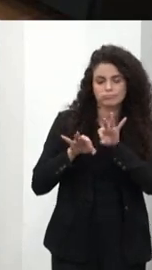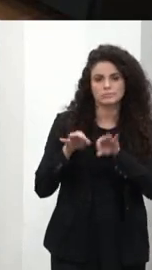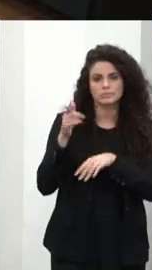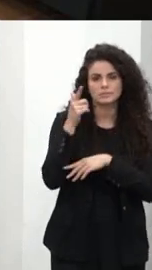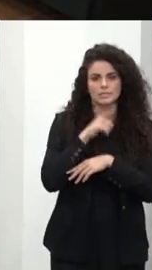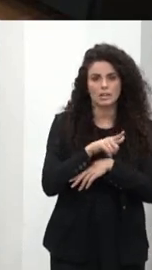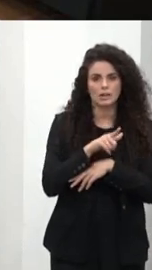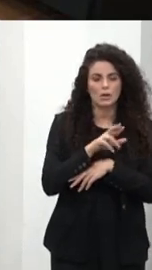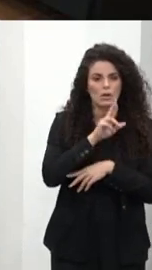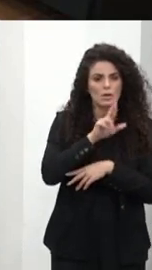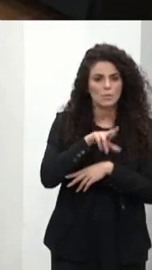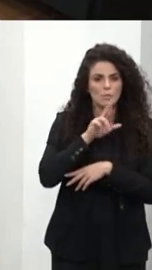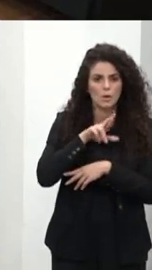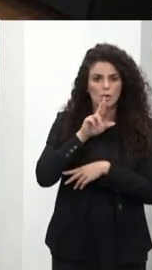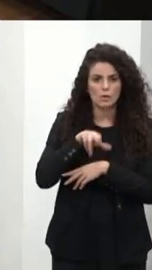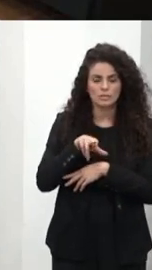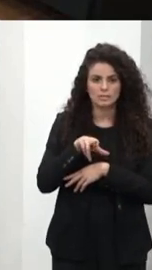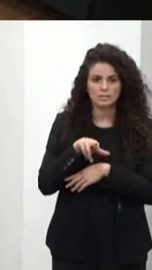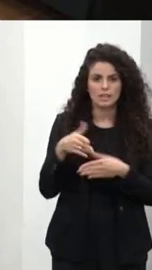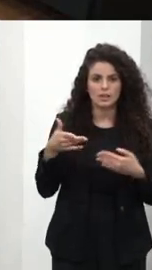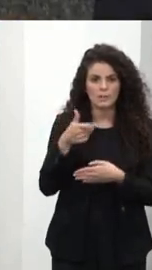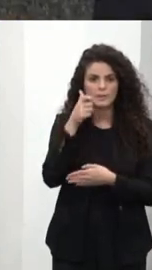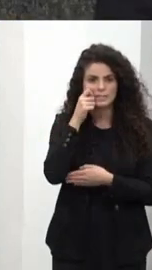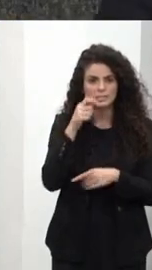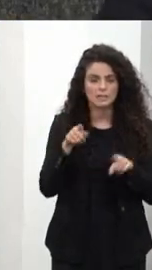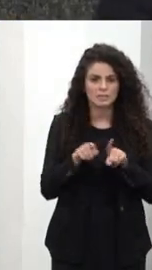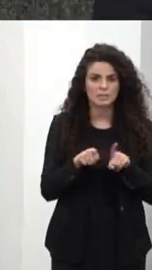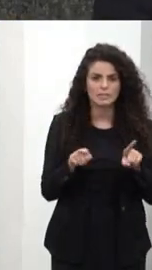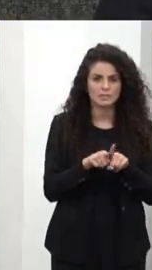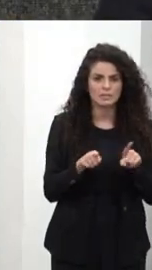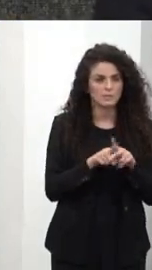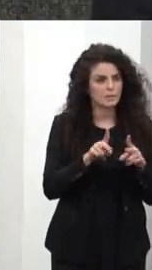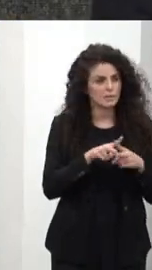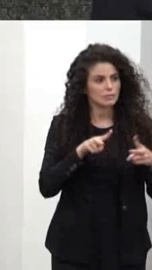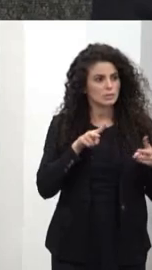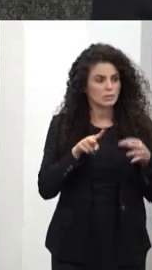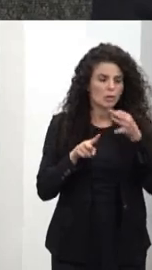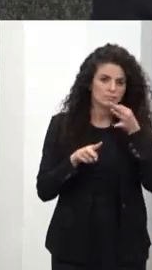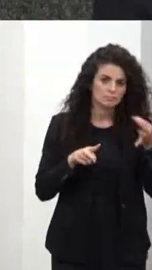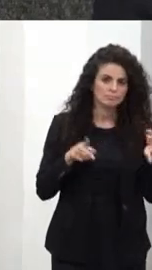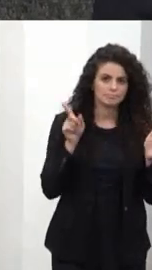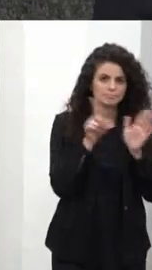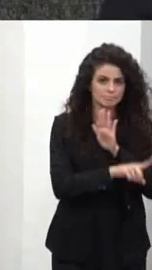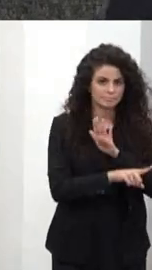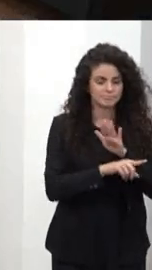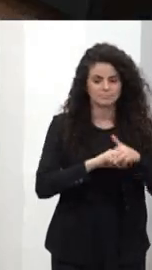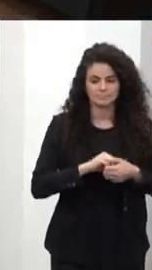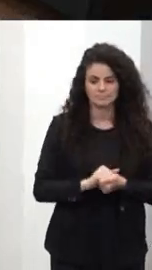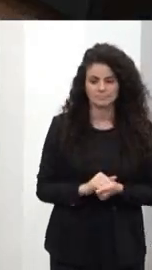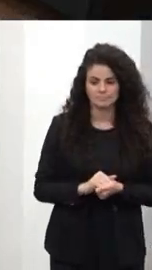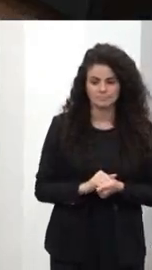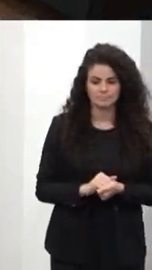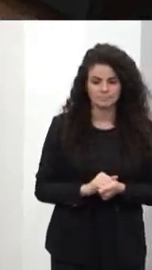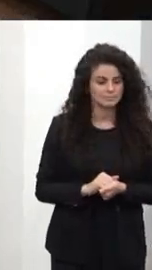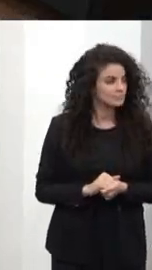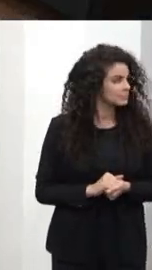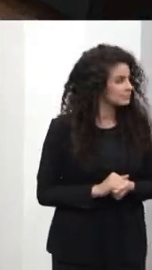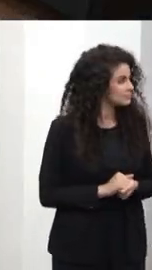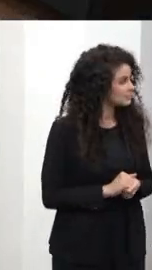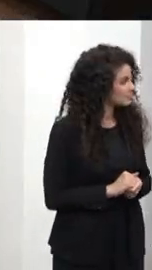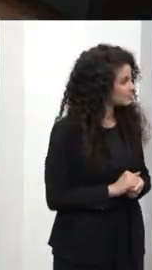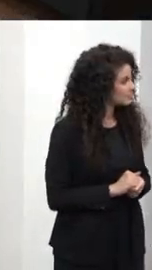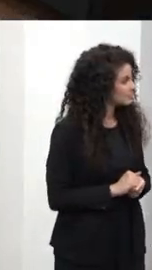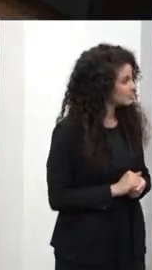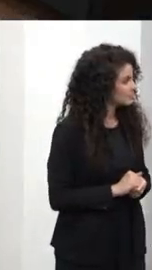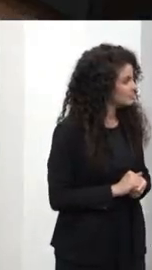rodada das contribuições virtuais que apareceram ali também pelo YouTube por favor que primeiro pode ser